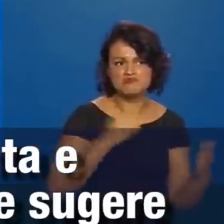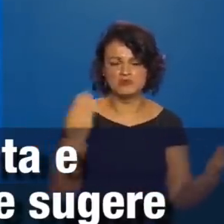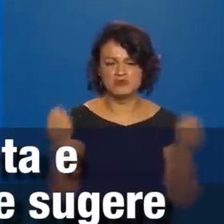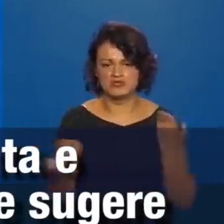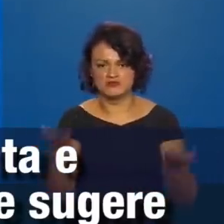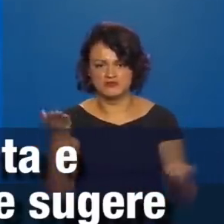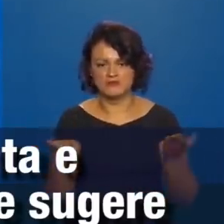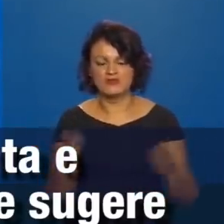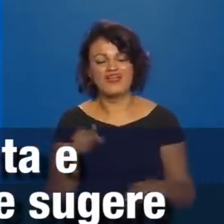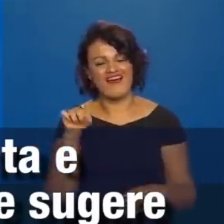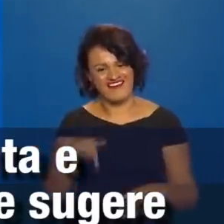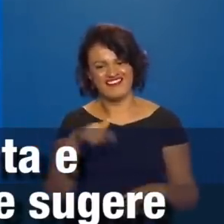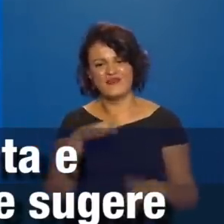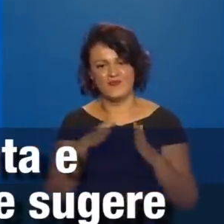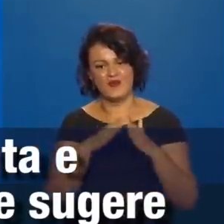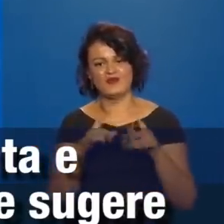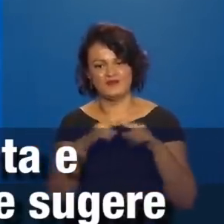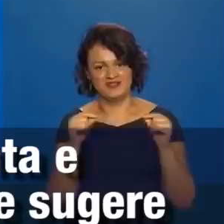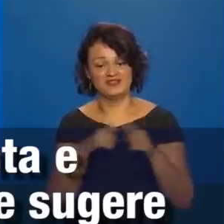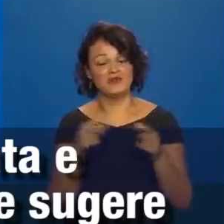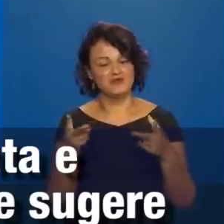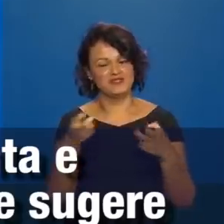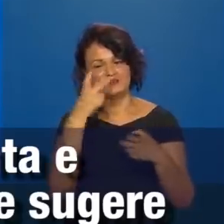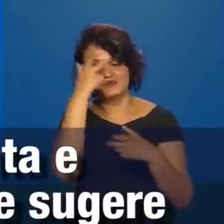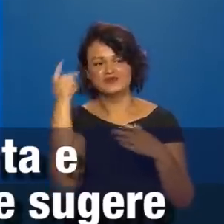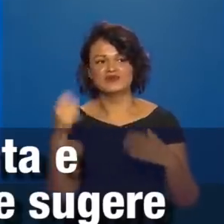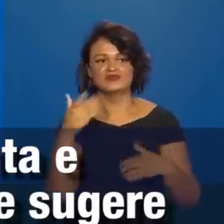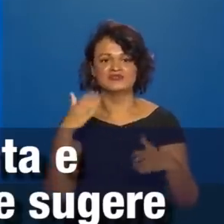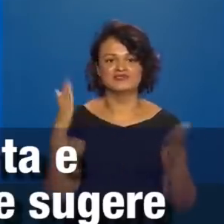moro aqui, eu tenho visto que as pessoas estão saindo mais.